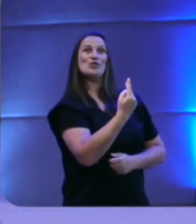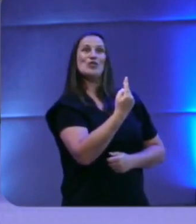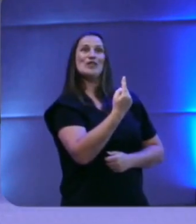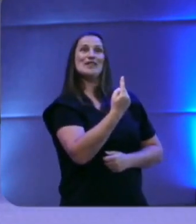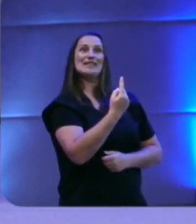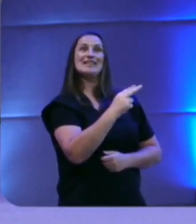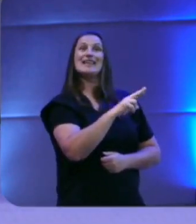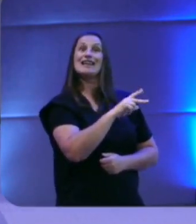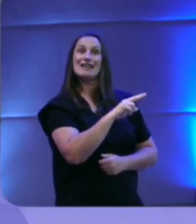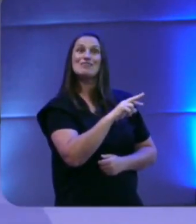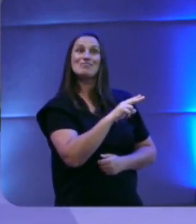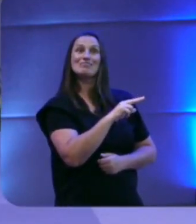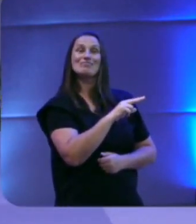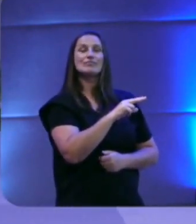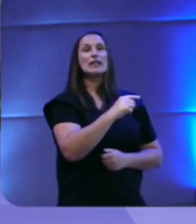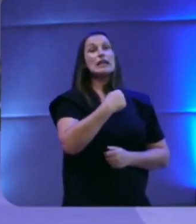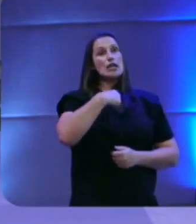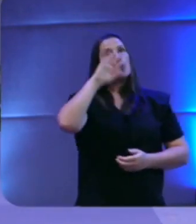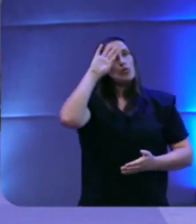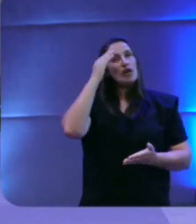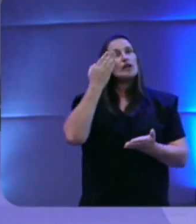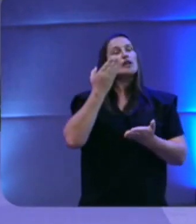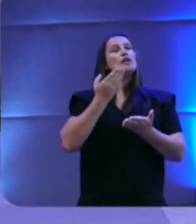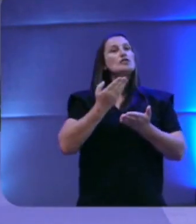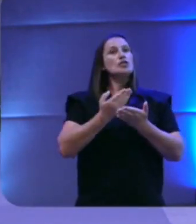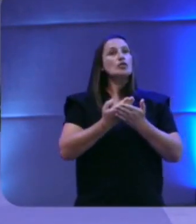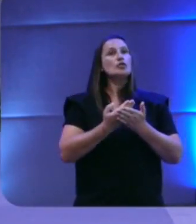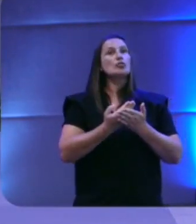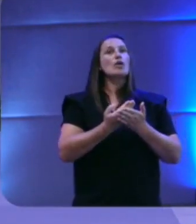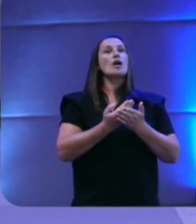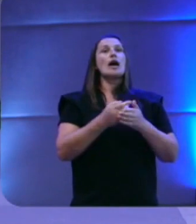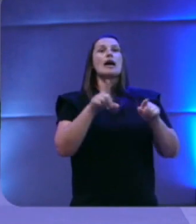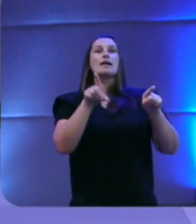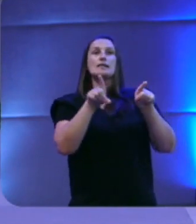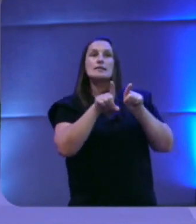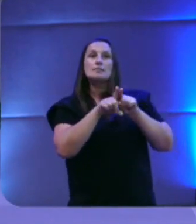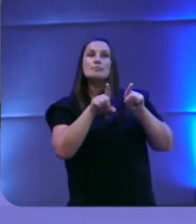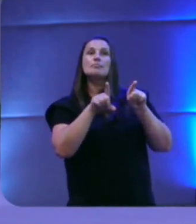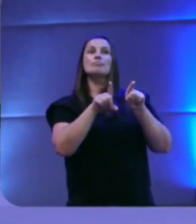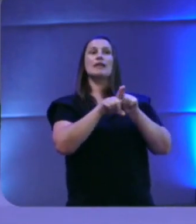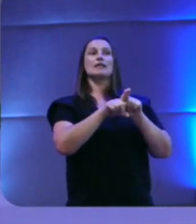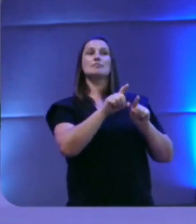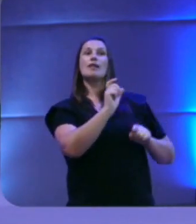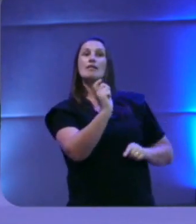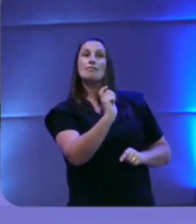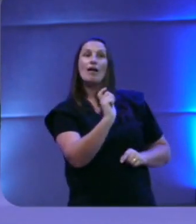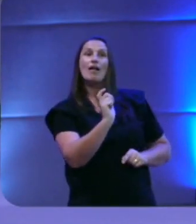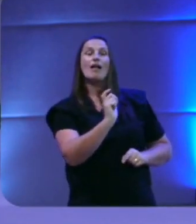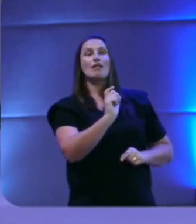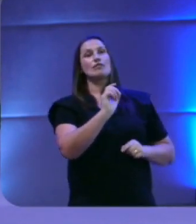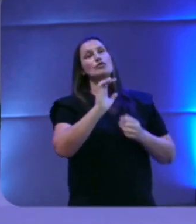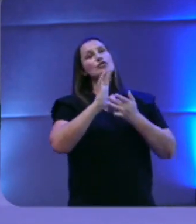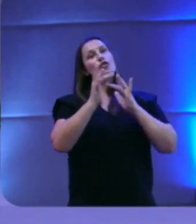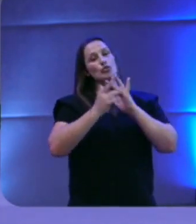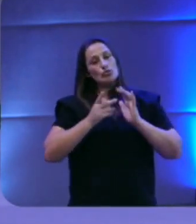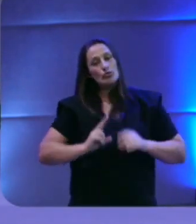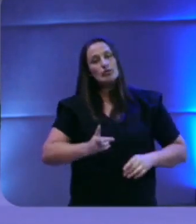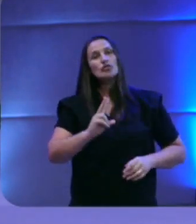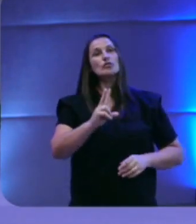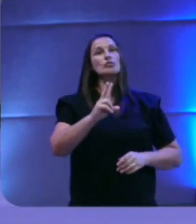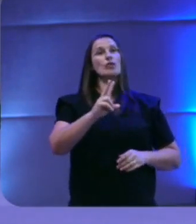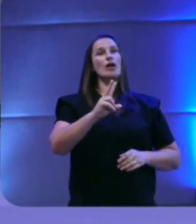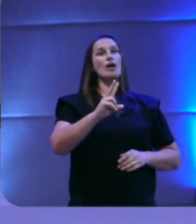acredito que são com essas mesmas palavras que Jesus continua a chamar discípulos em pleno ano